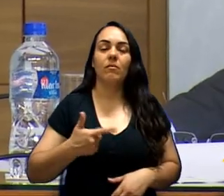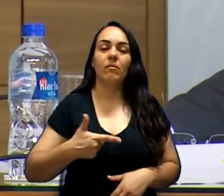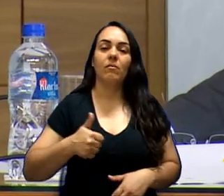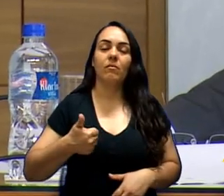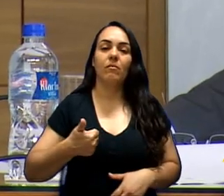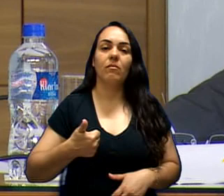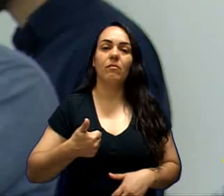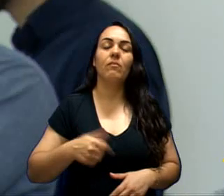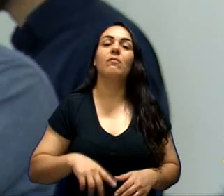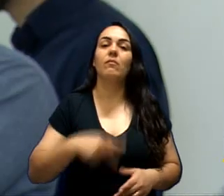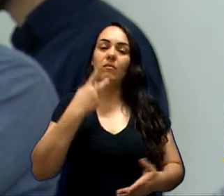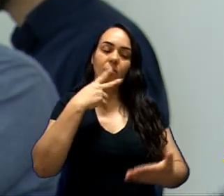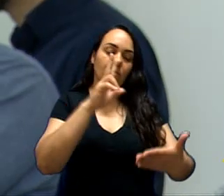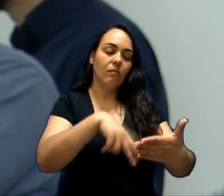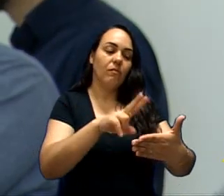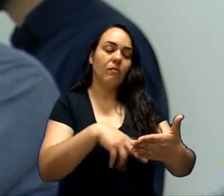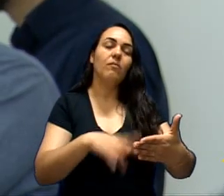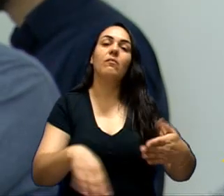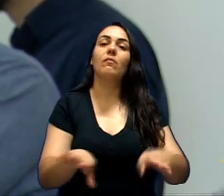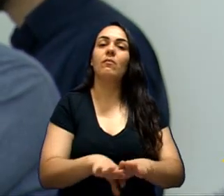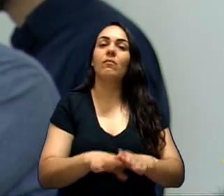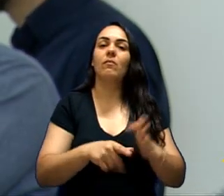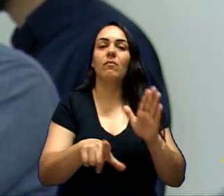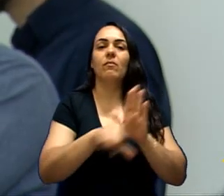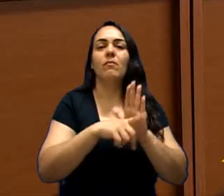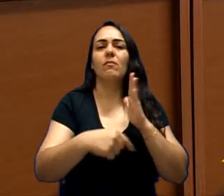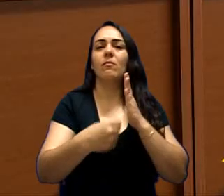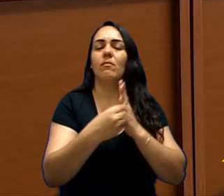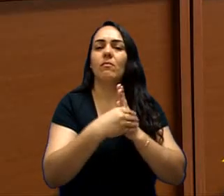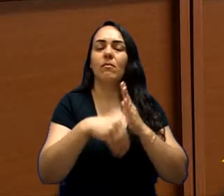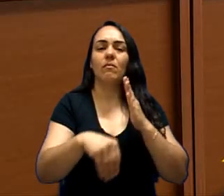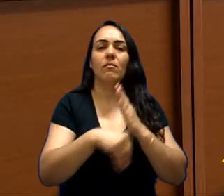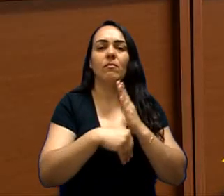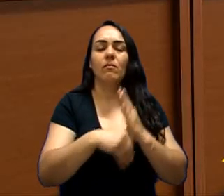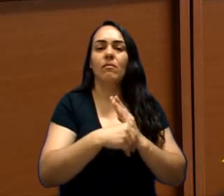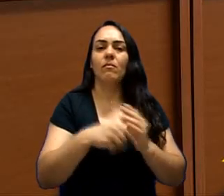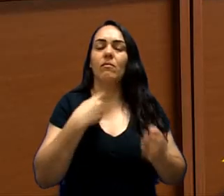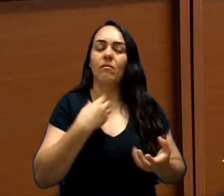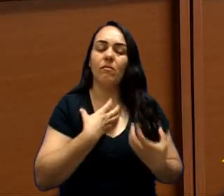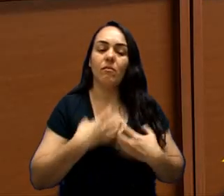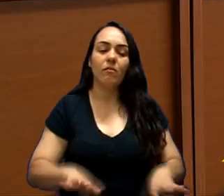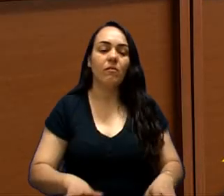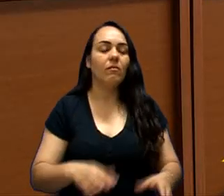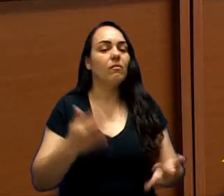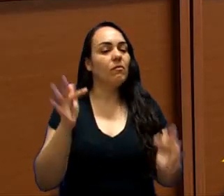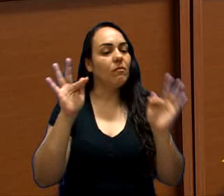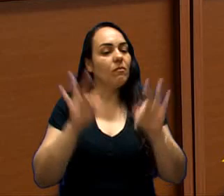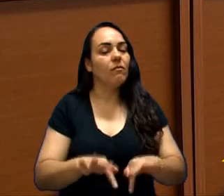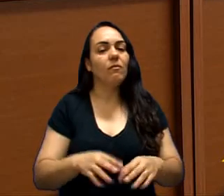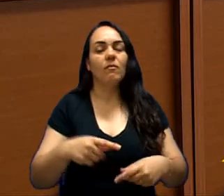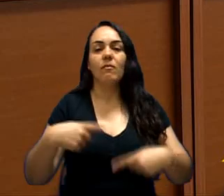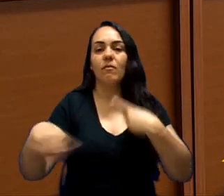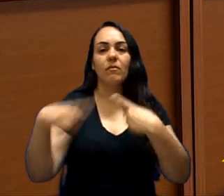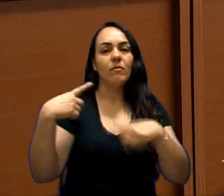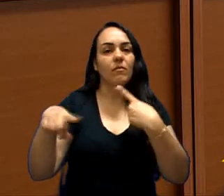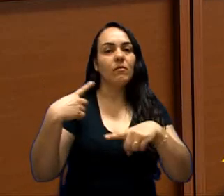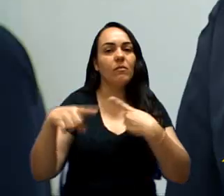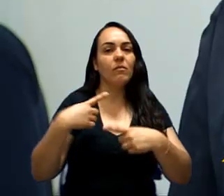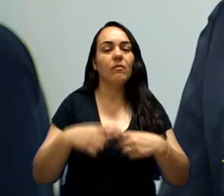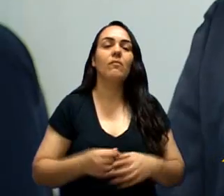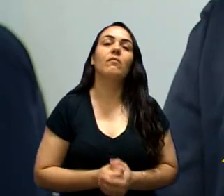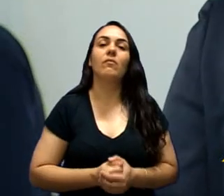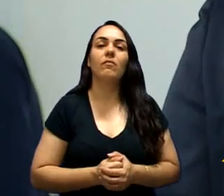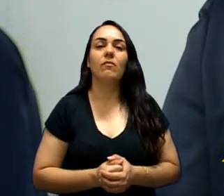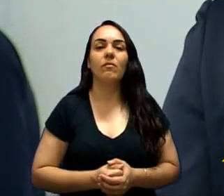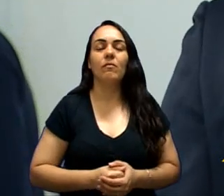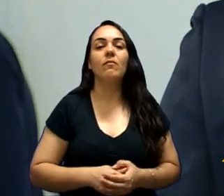2021. Gostaria que fosse lida a emenda. Eu desisti da emenda. Vamos votar. Então, encerrar a discussão. Vamos votar. Contaram os votos aí, parece que não vai passar,